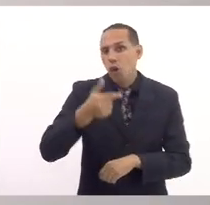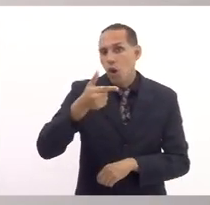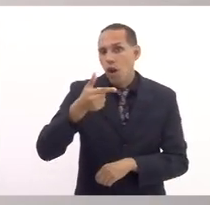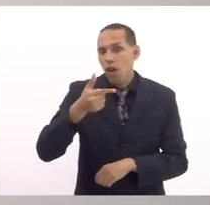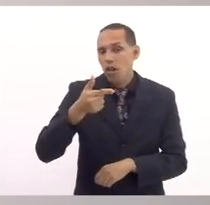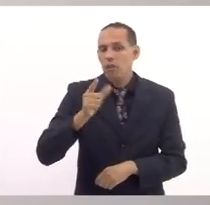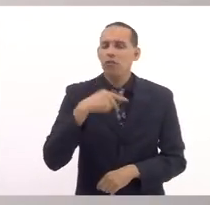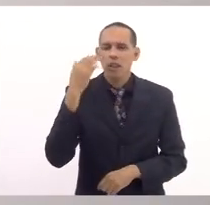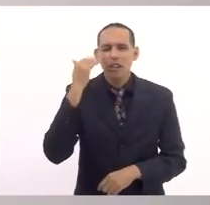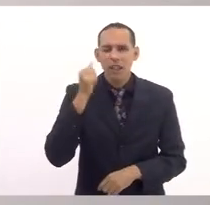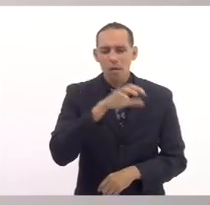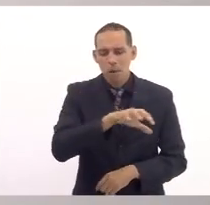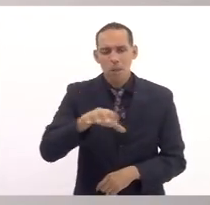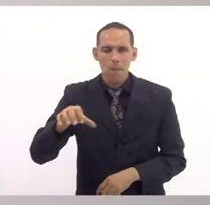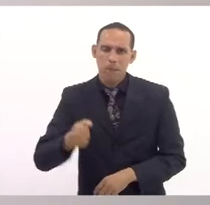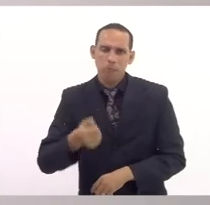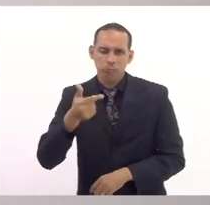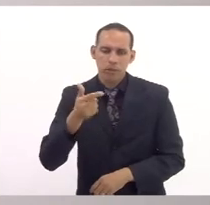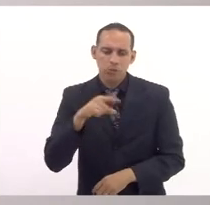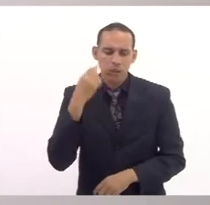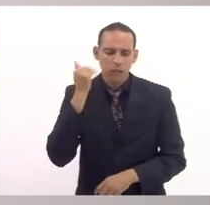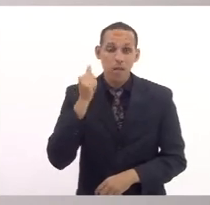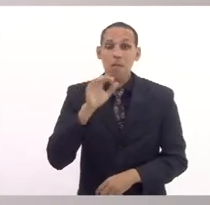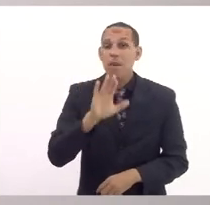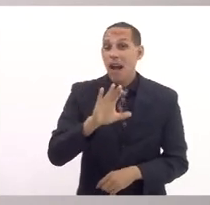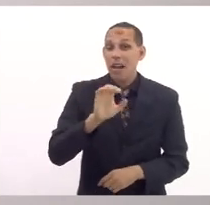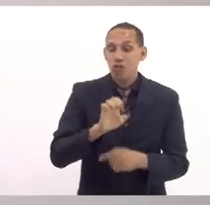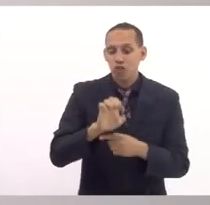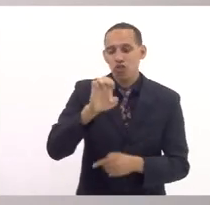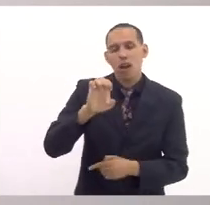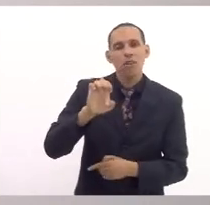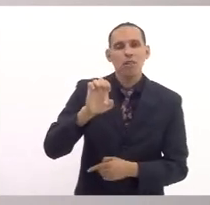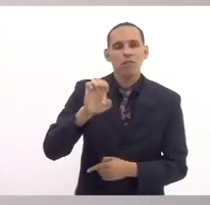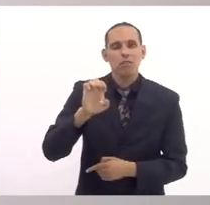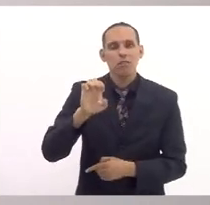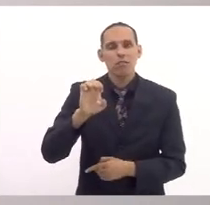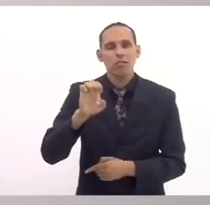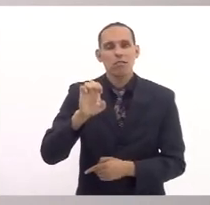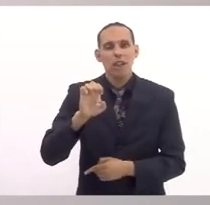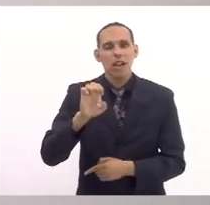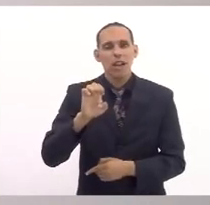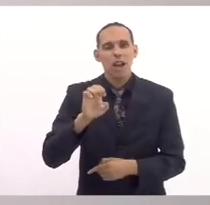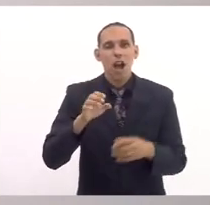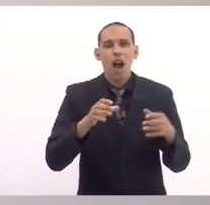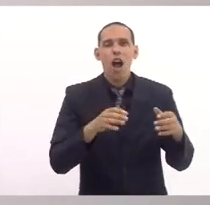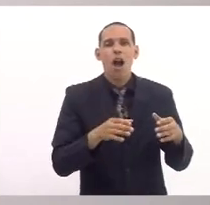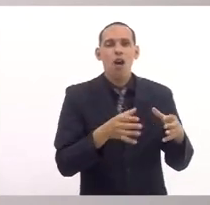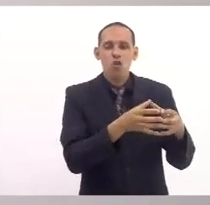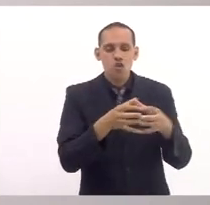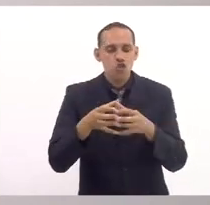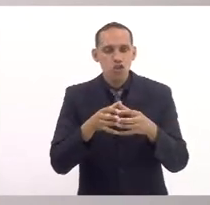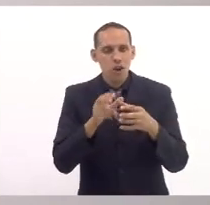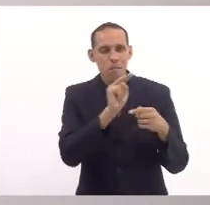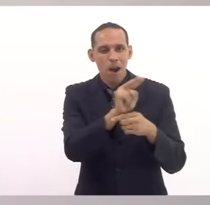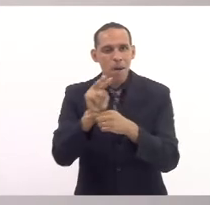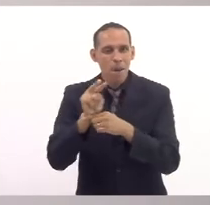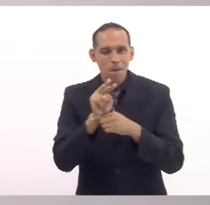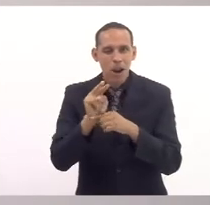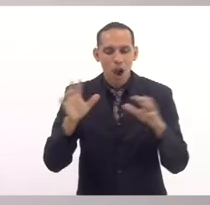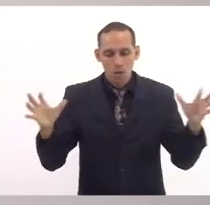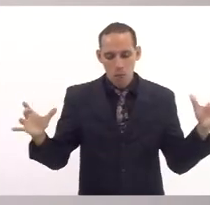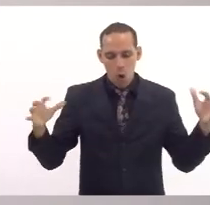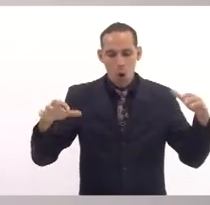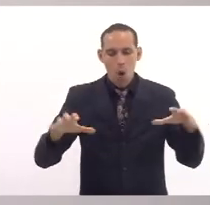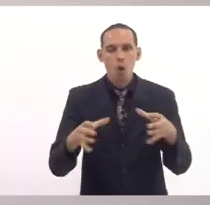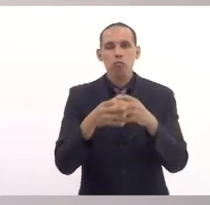nós já sabemos que são as 12. Por que que o Estado, aí as Forças de Segurança, não se une para tomar conta dessas 12 estações? Porque